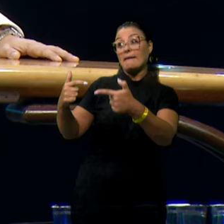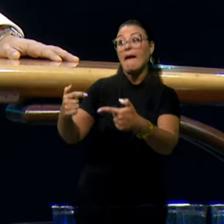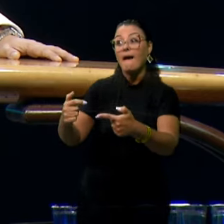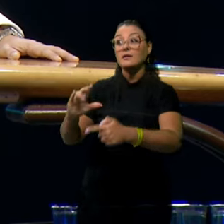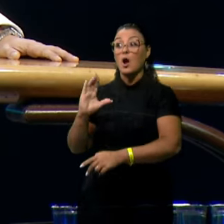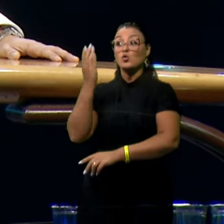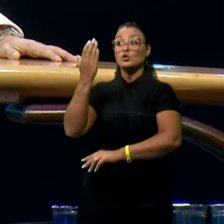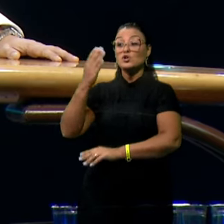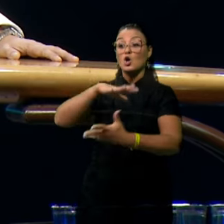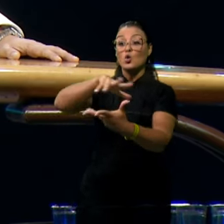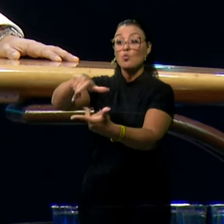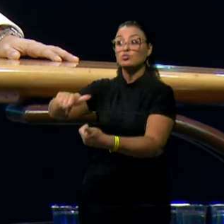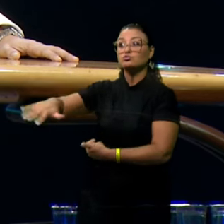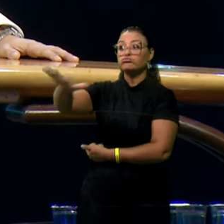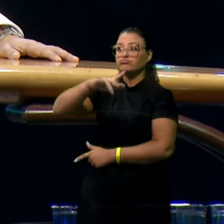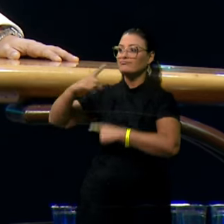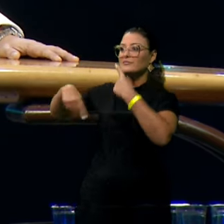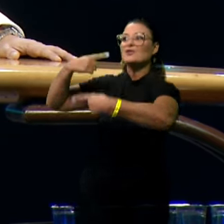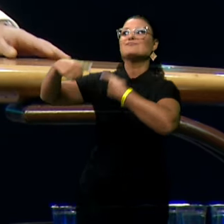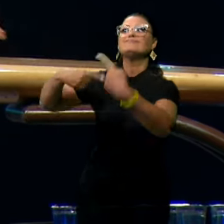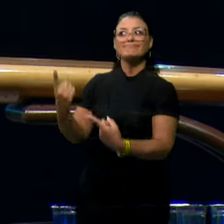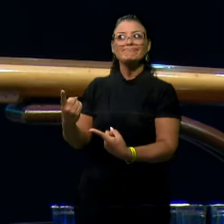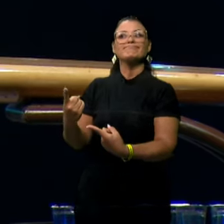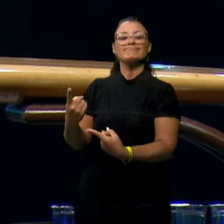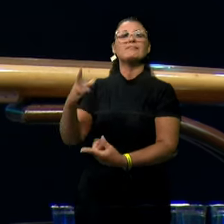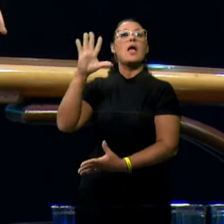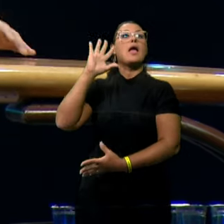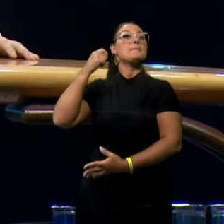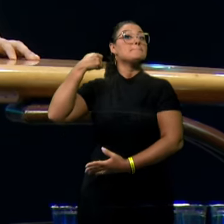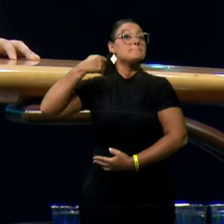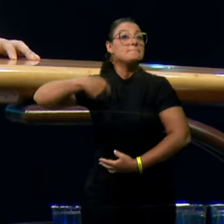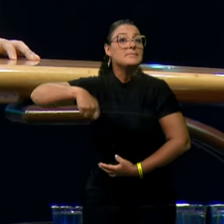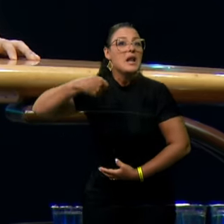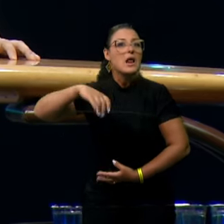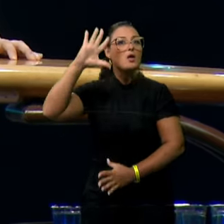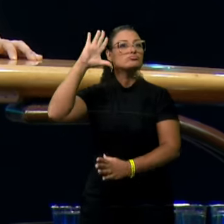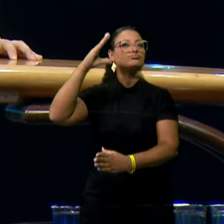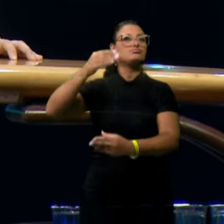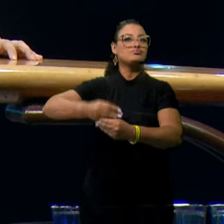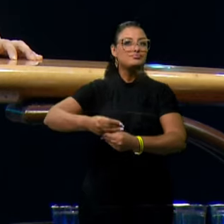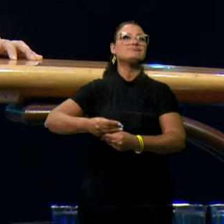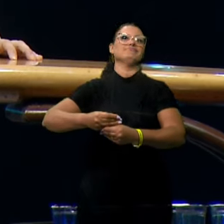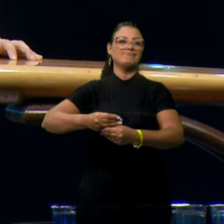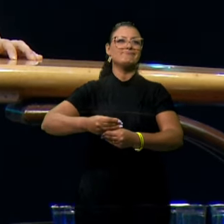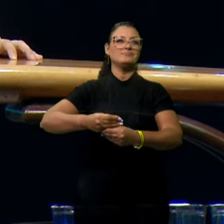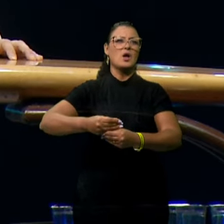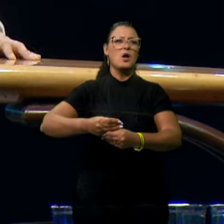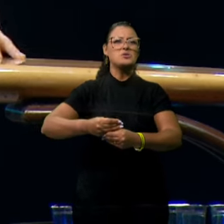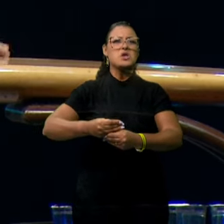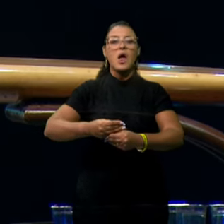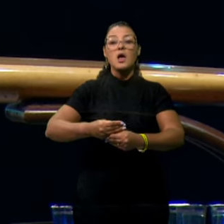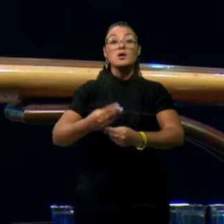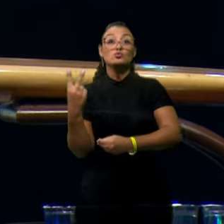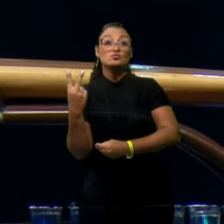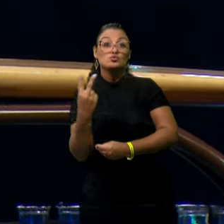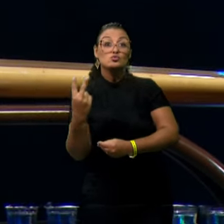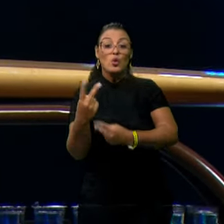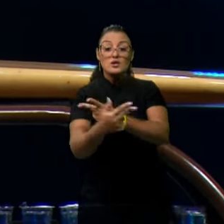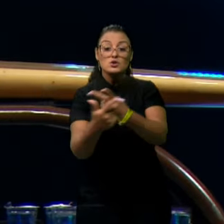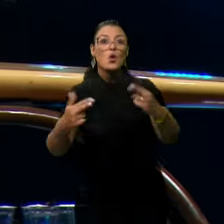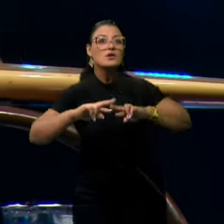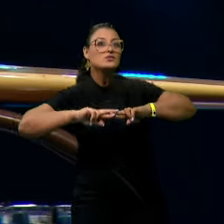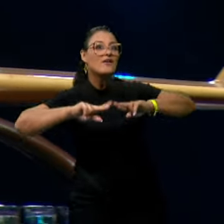nesta geração e teremos de ser ruim e saber o que é uma coisa e diferenciada é outra Amém assim que me ajuda aí